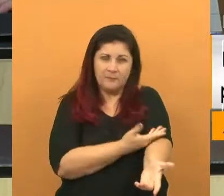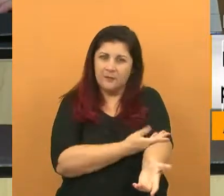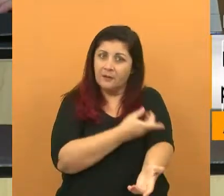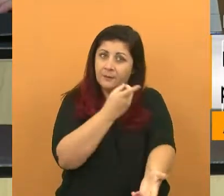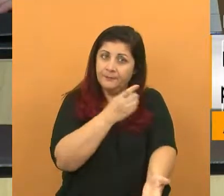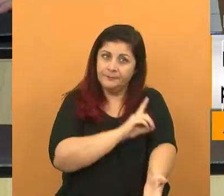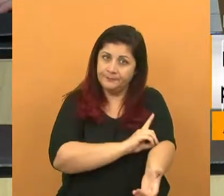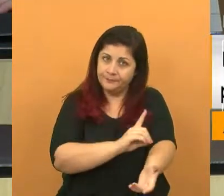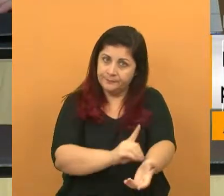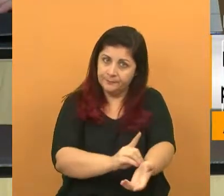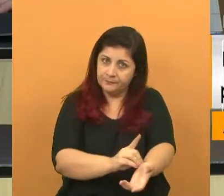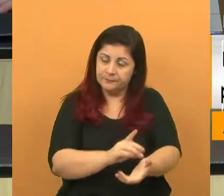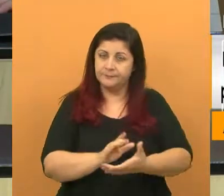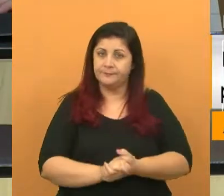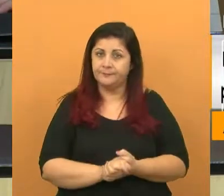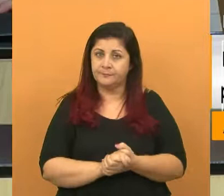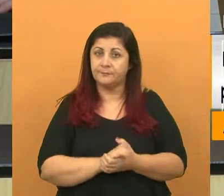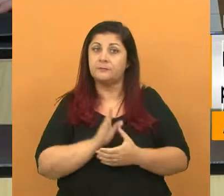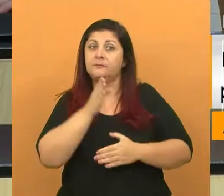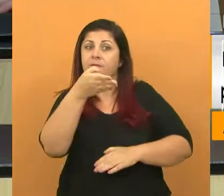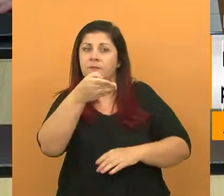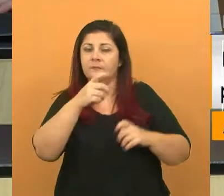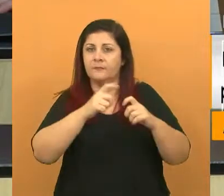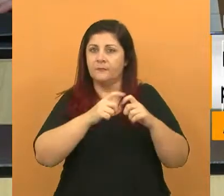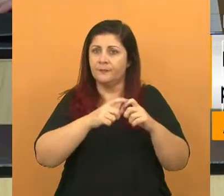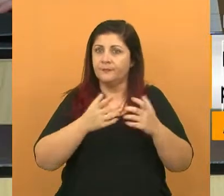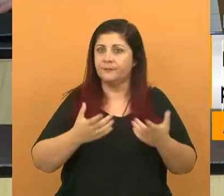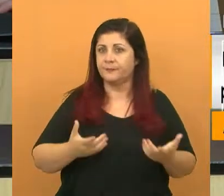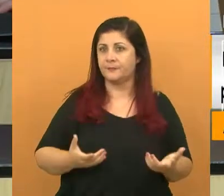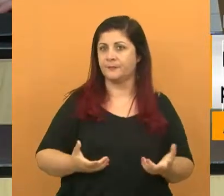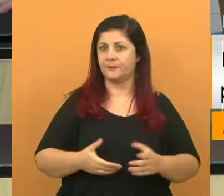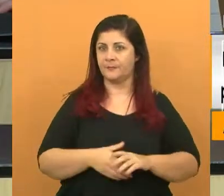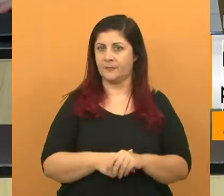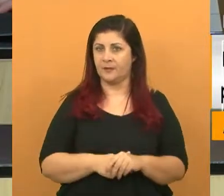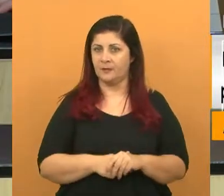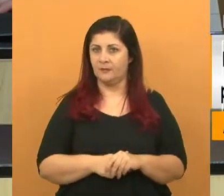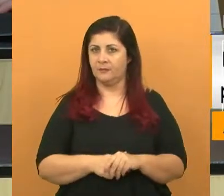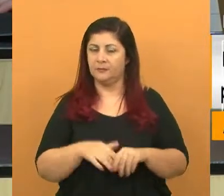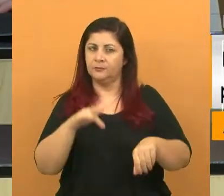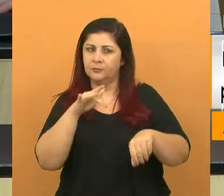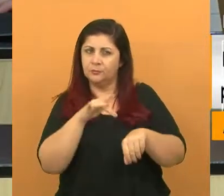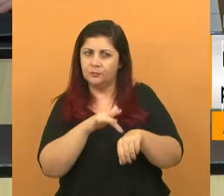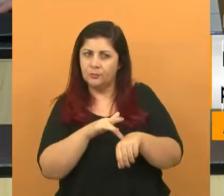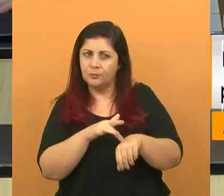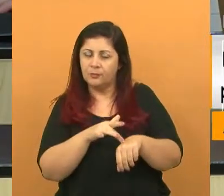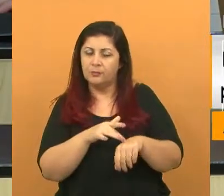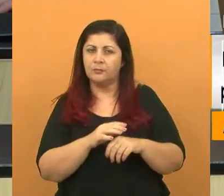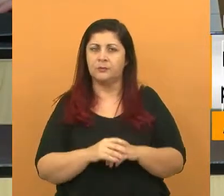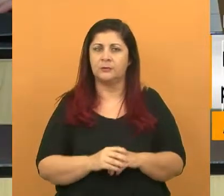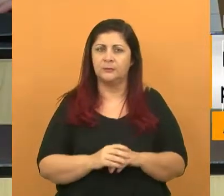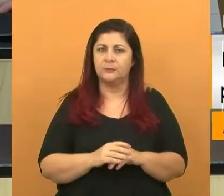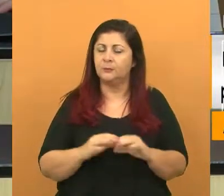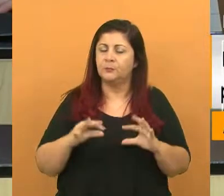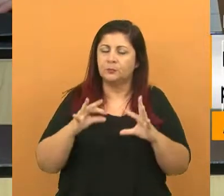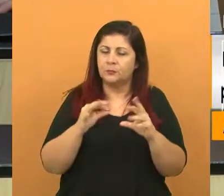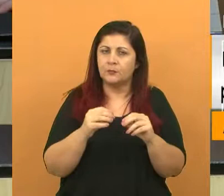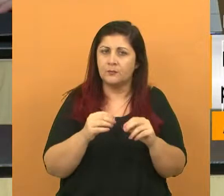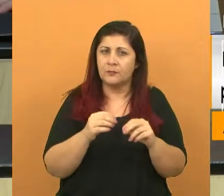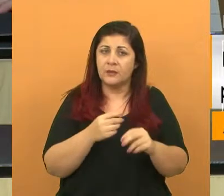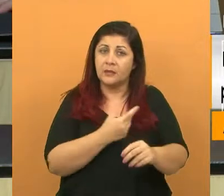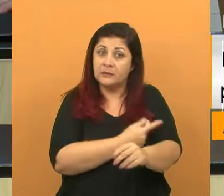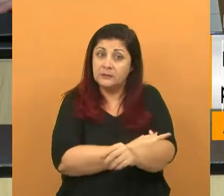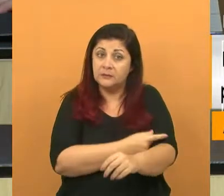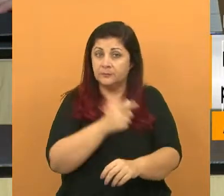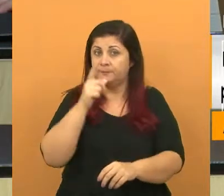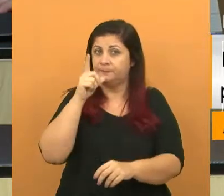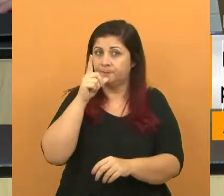diabetes, a questão da consulta médica, com oferta de toque, exame urológico, mais a